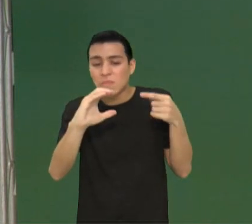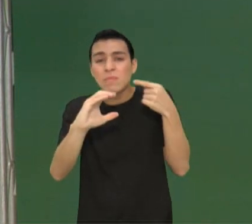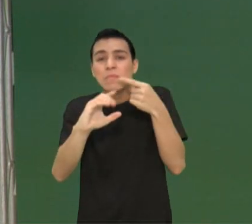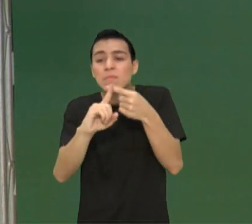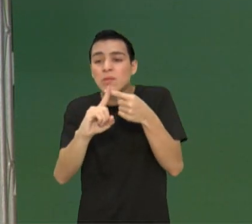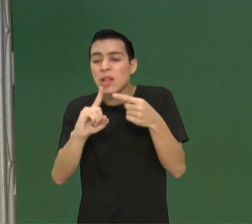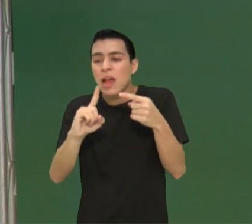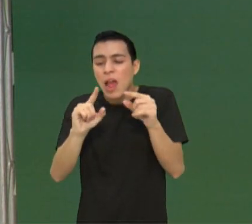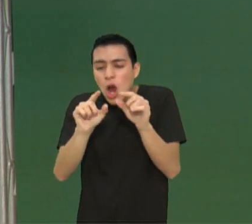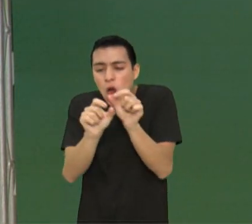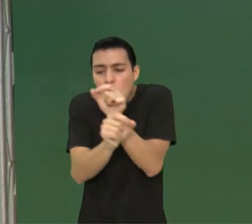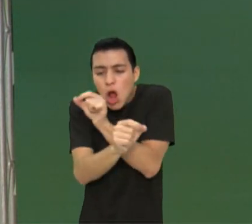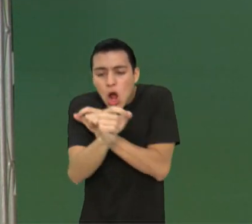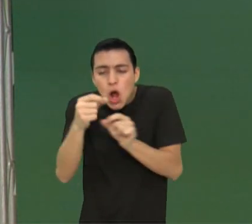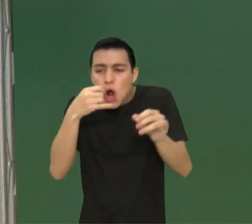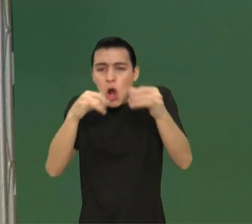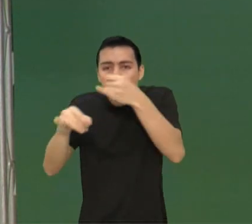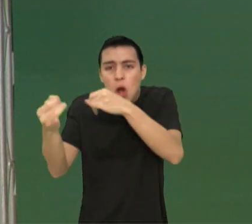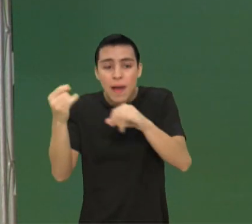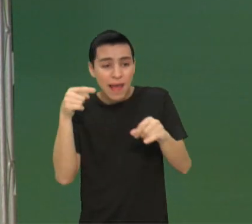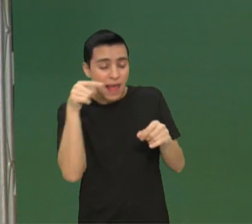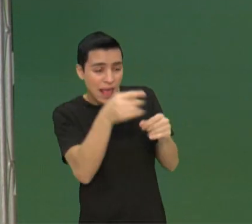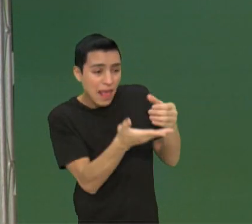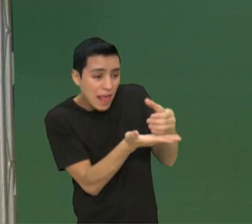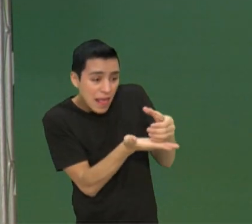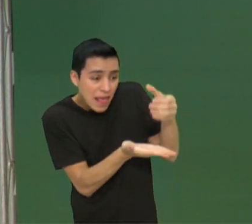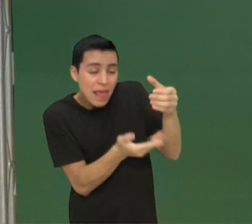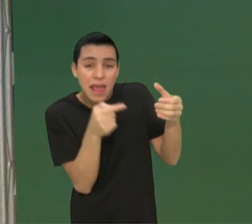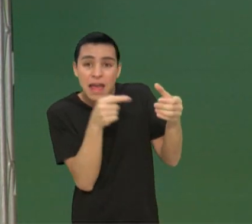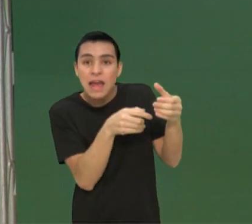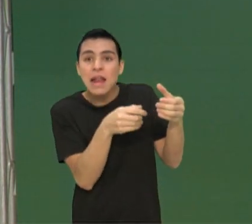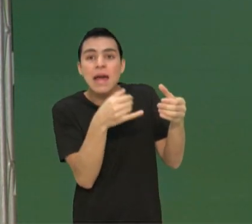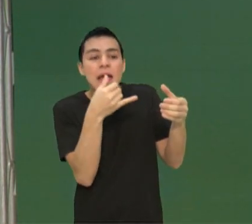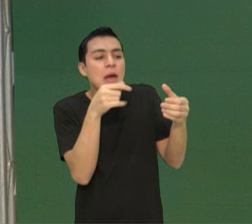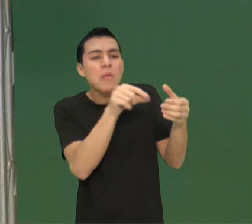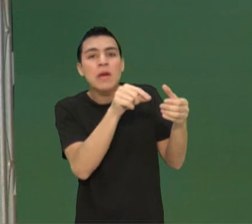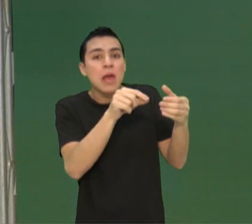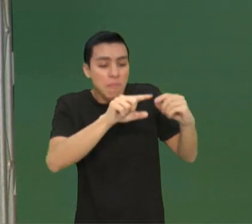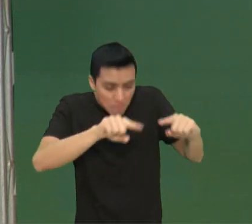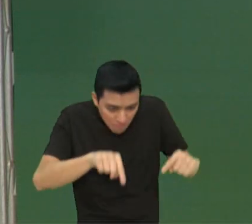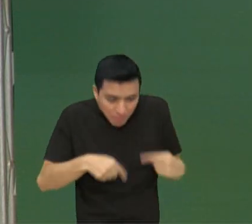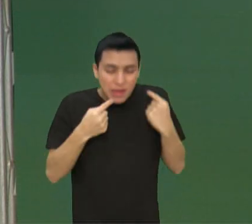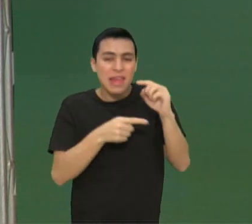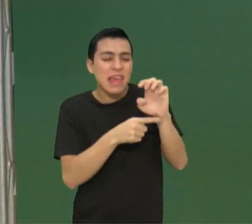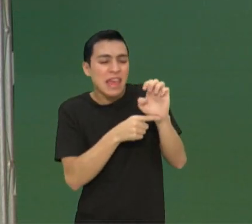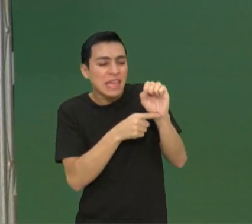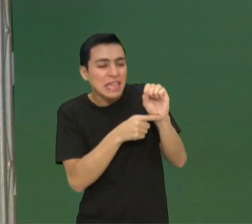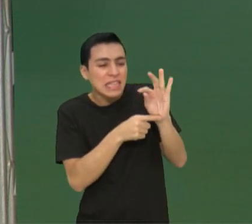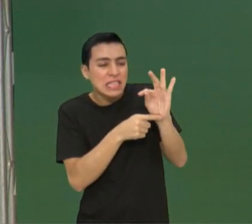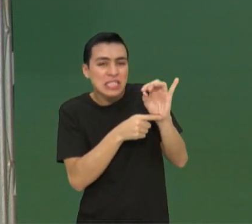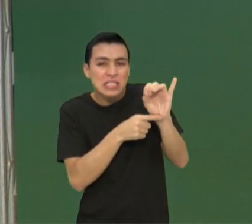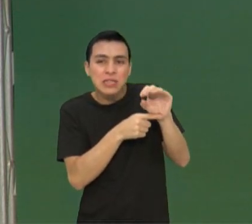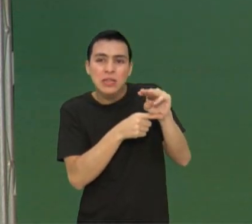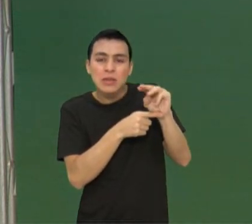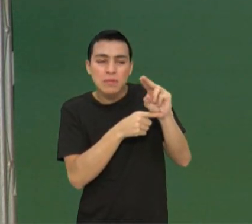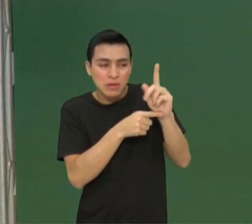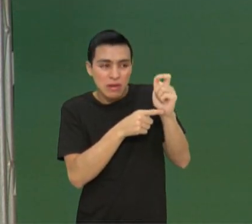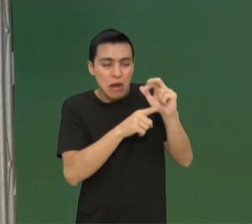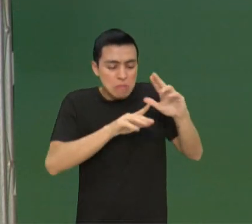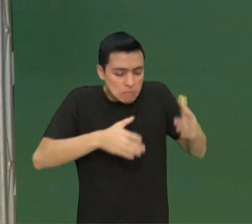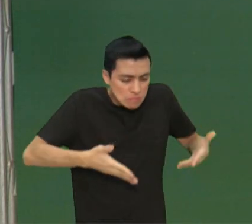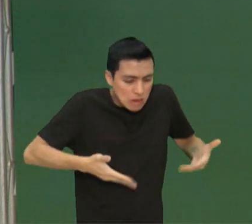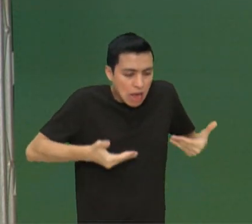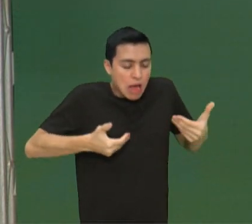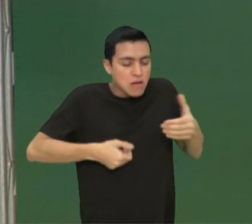moléculas energéticas. Aquelas bebidas, na verdade, são estimulantes. A gente usa o nome energético ali com erro. Tem uma dose de